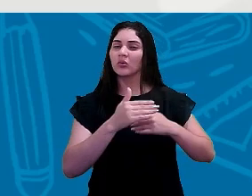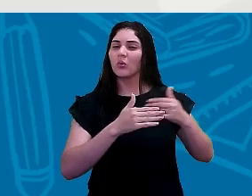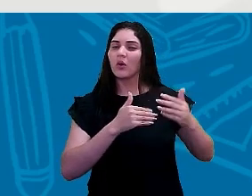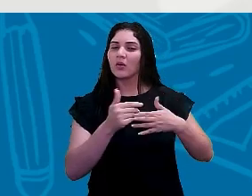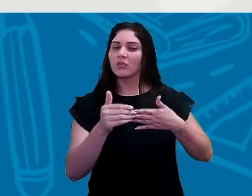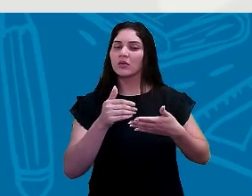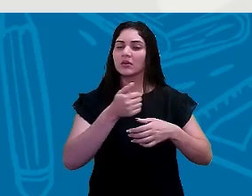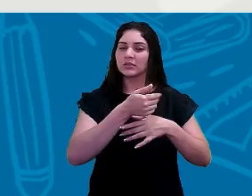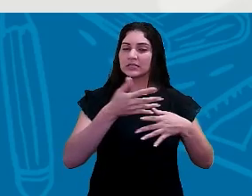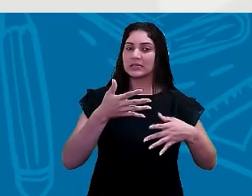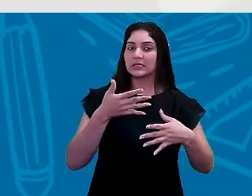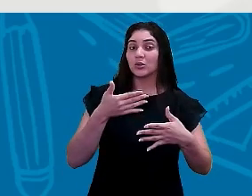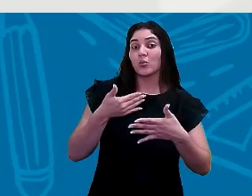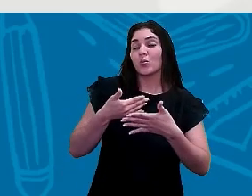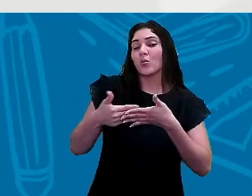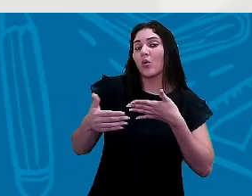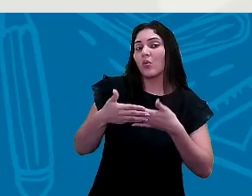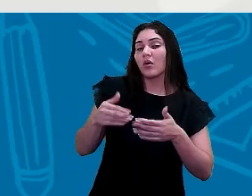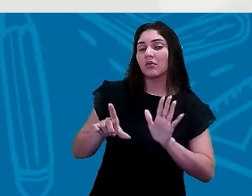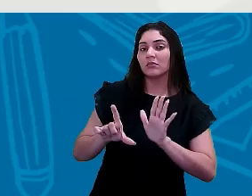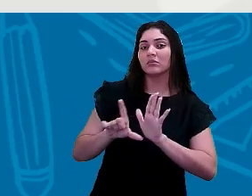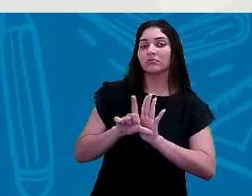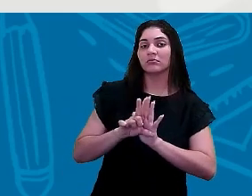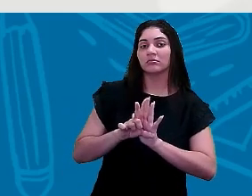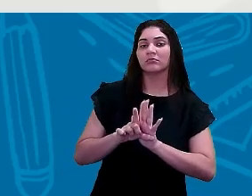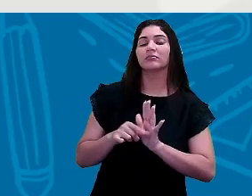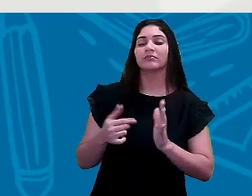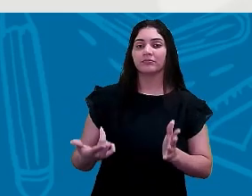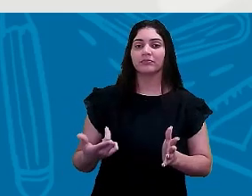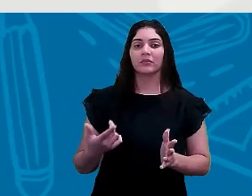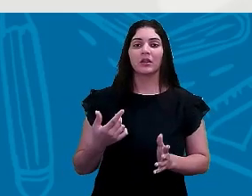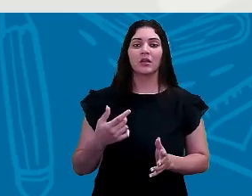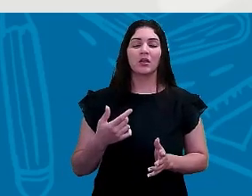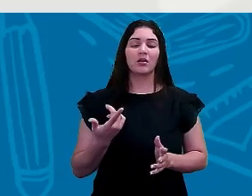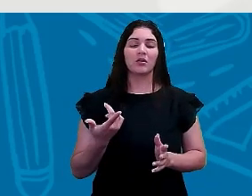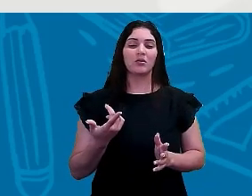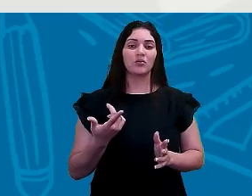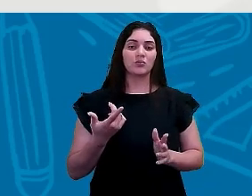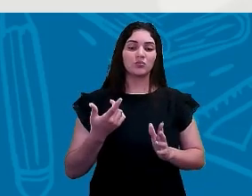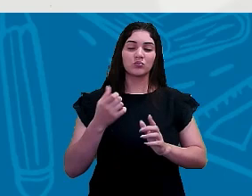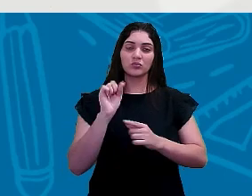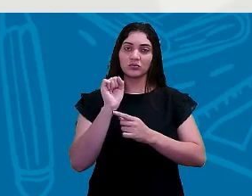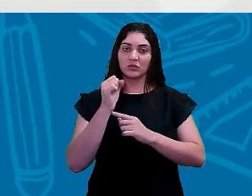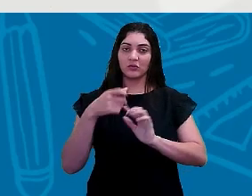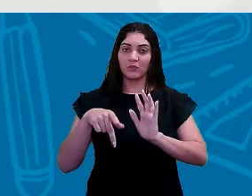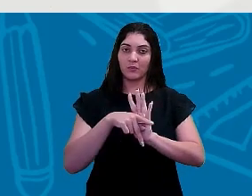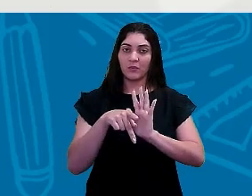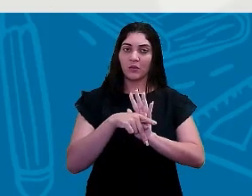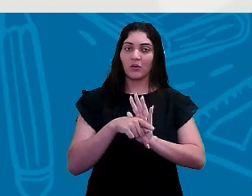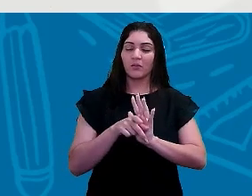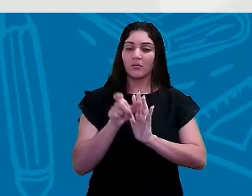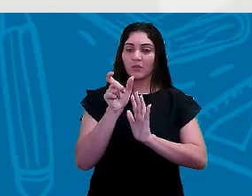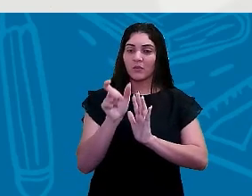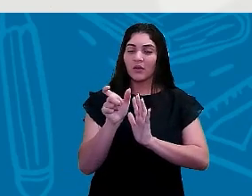não é qualquer loja, tá? Os substantivos próprios servem para isso, para a